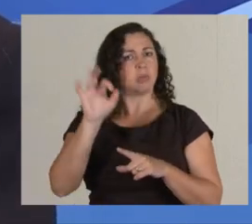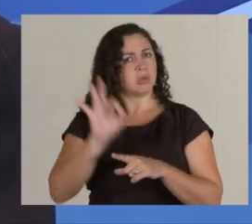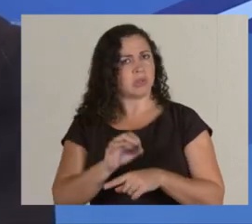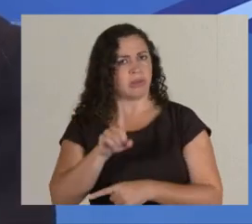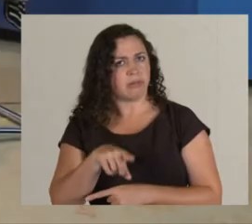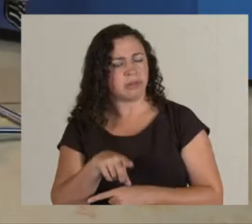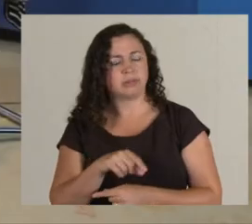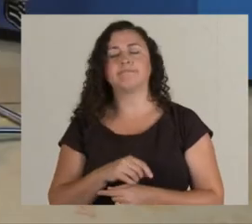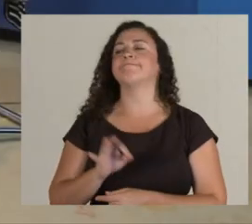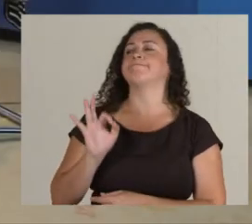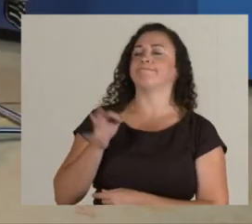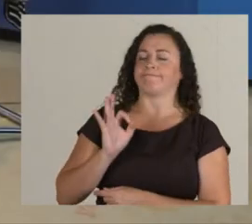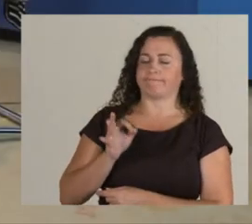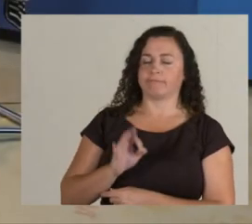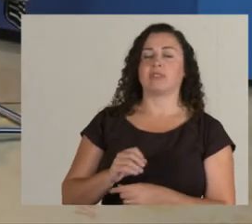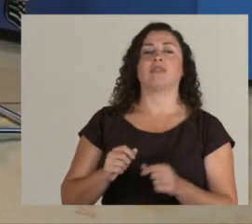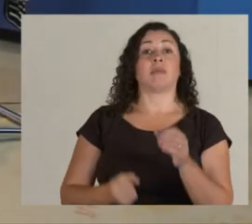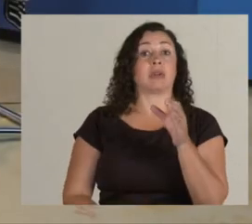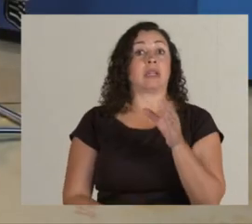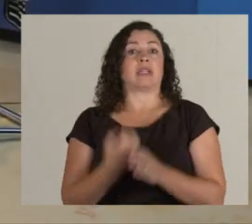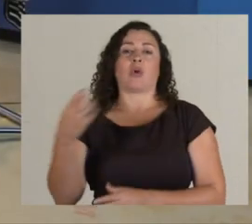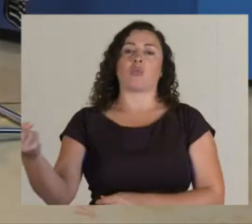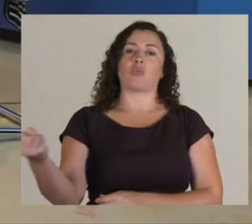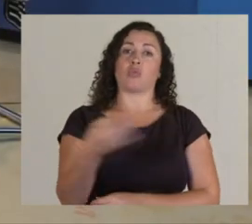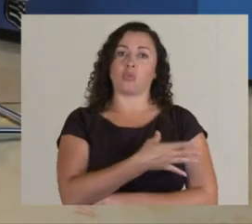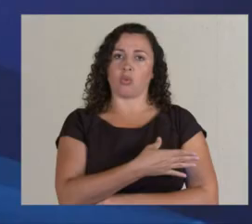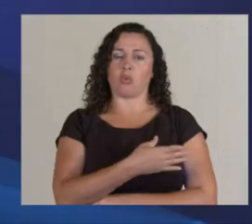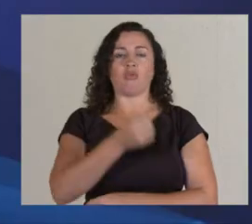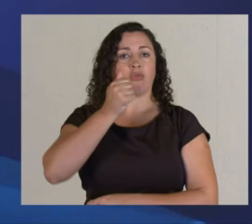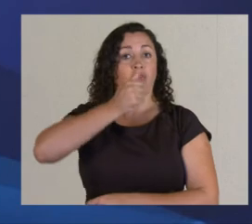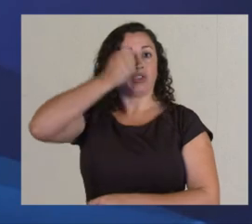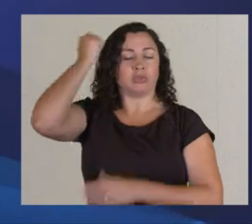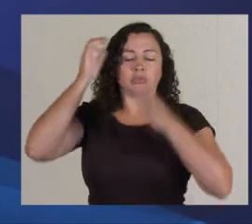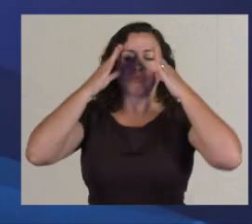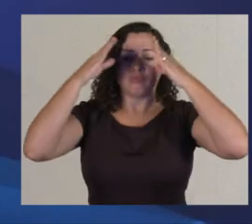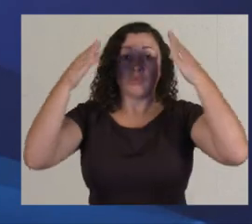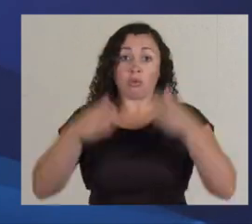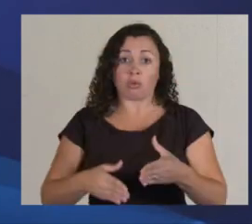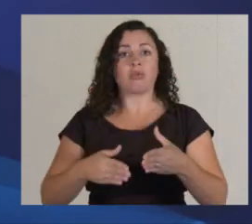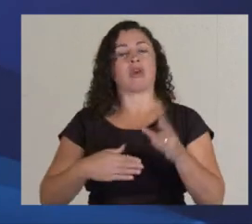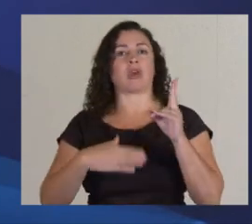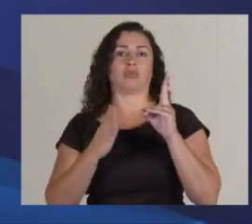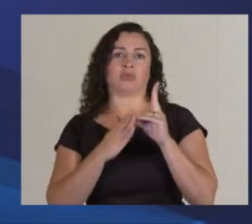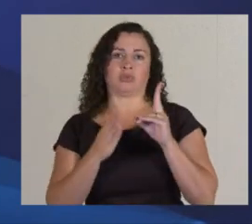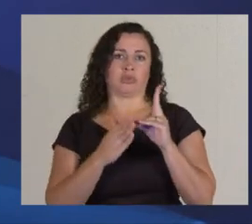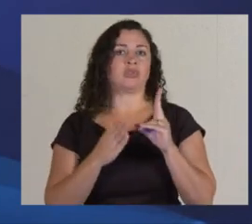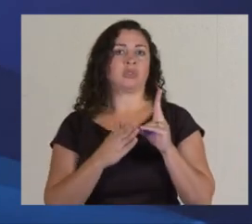das cotas? Exatamente, nós vamos criar um outro vestibular, um vestibular indígena,